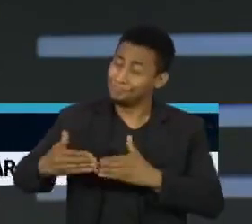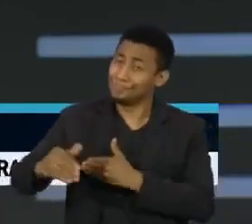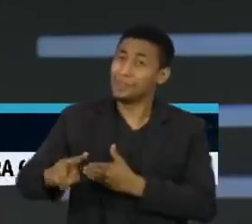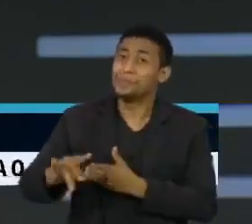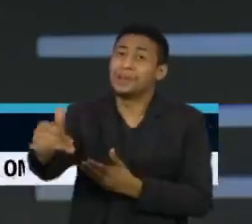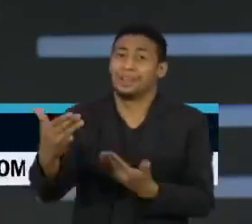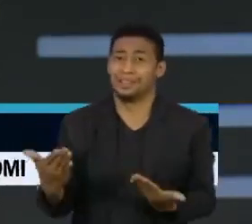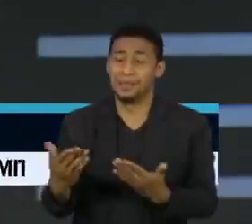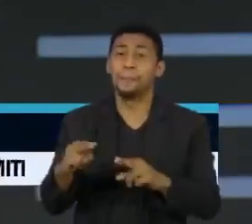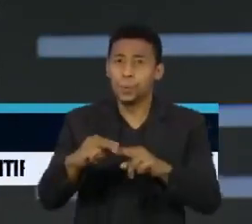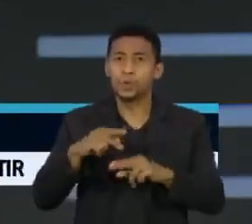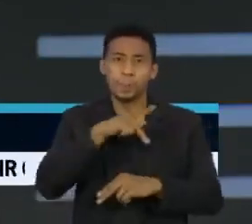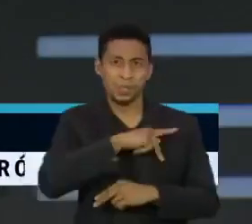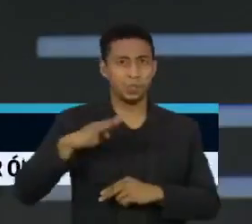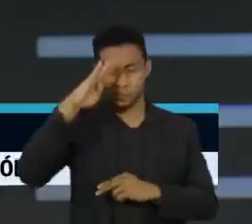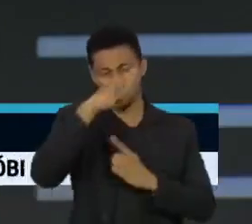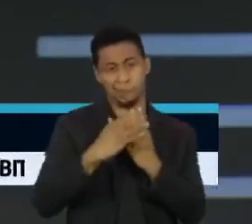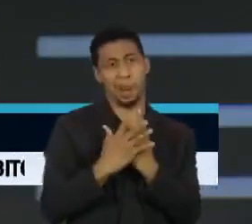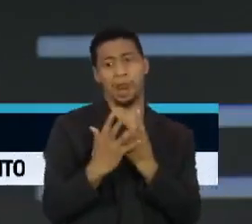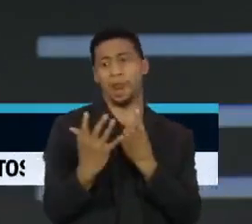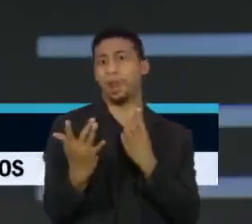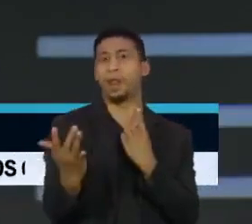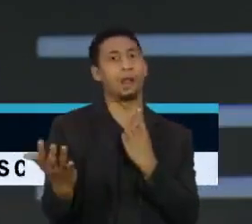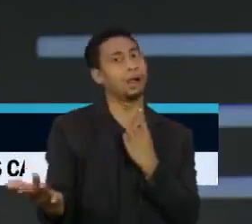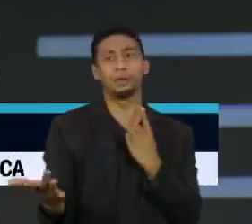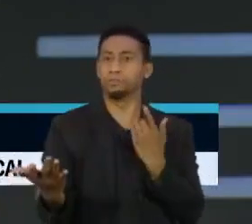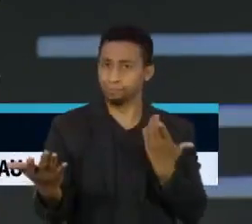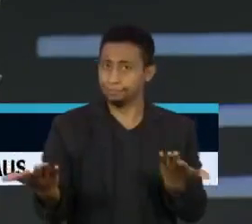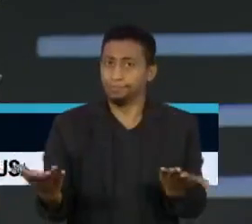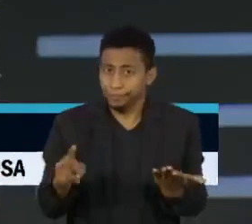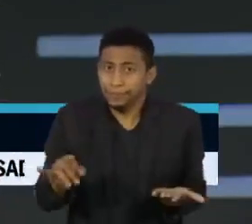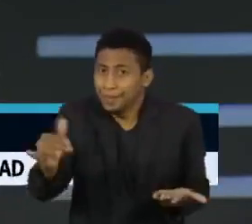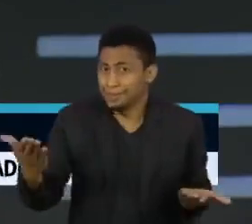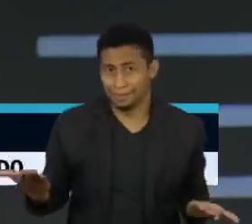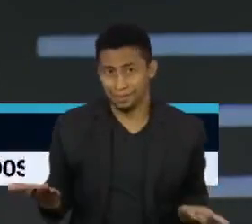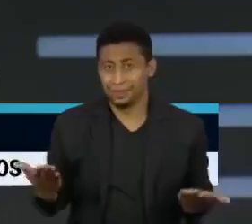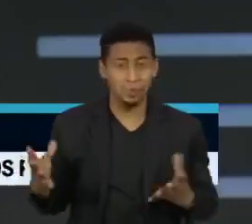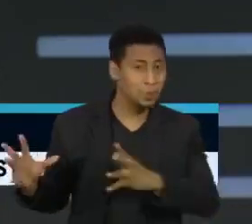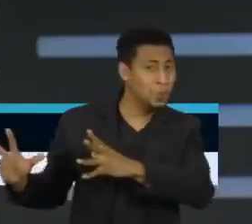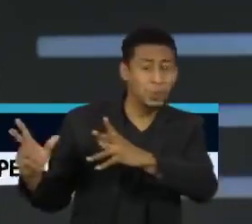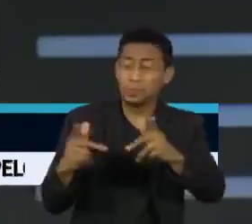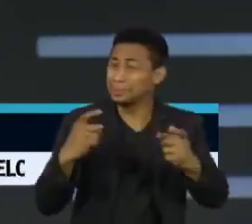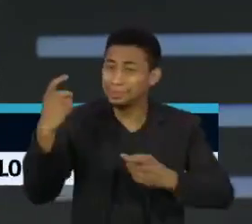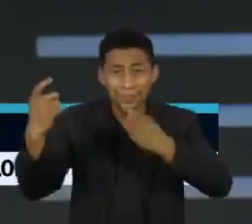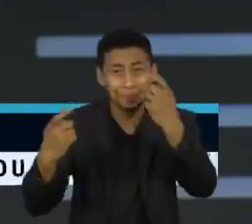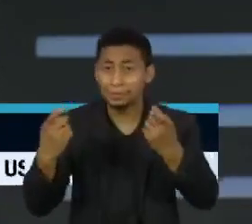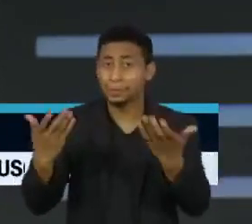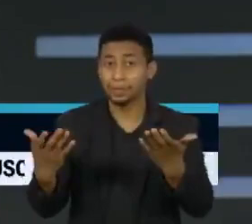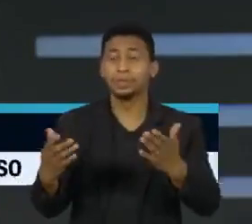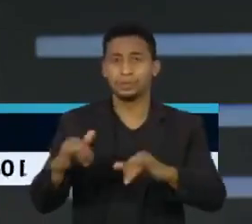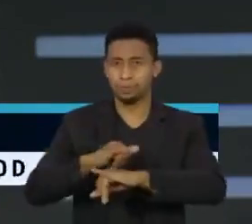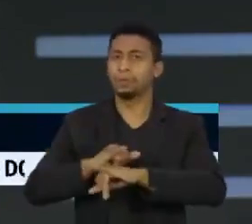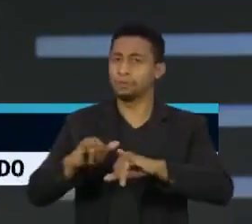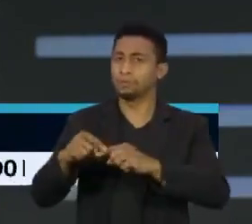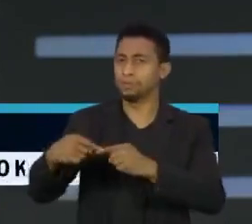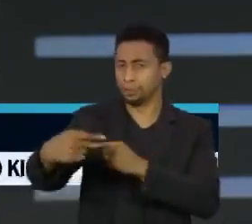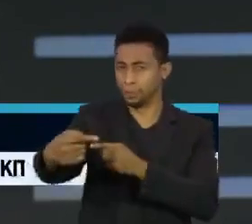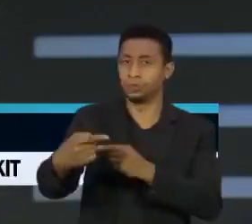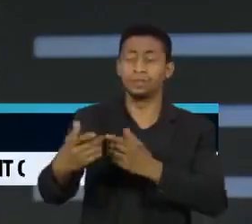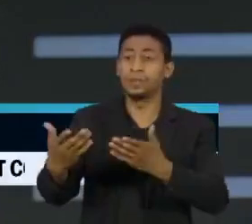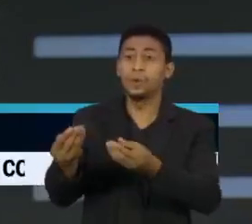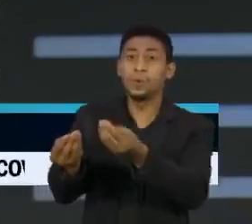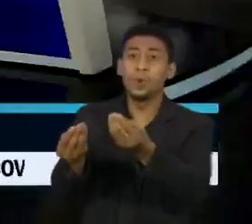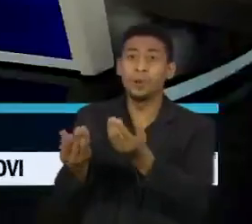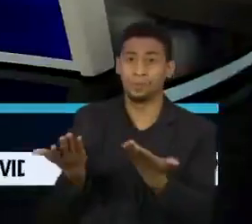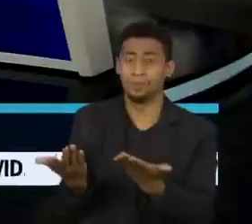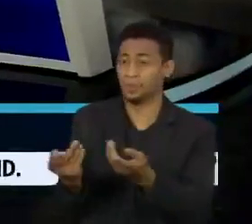a popularidade do presidente vai cair cada vez mais, porque nós vamos comentar isso ainda aqui. Não há saída.